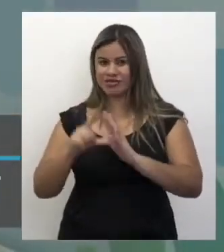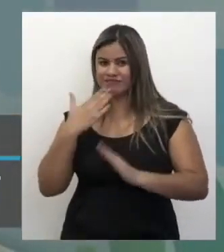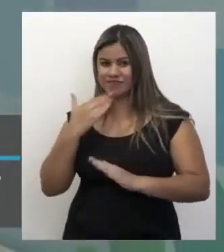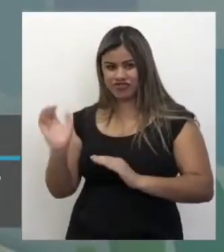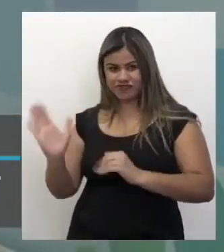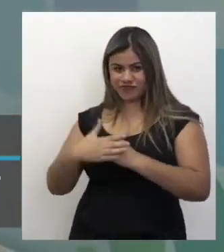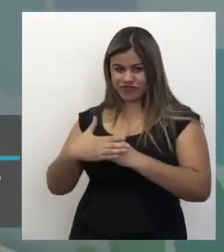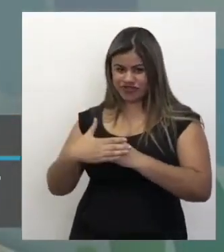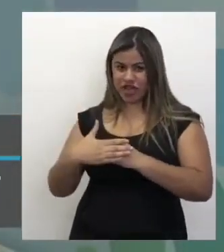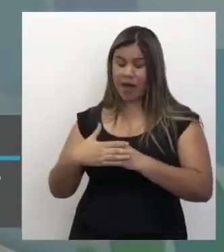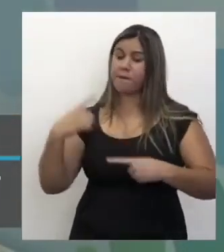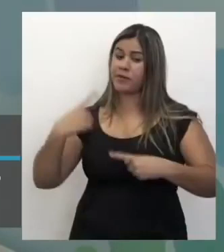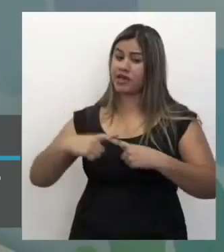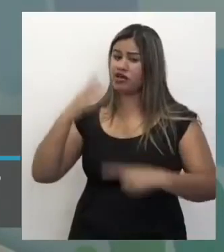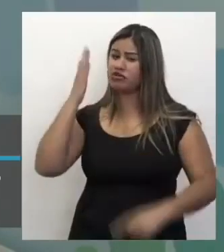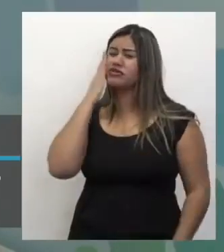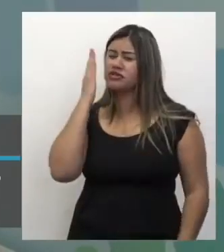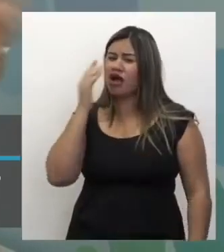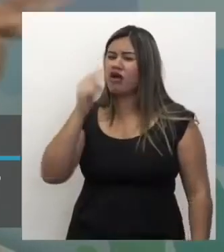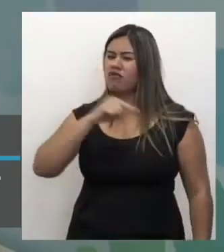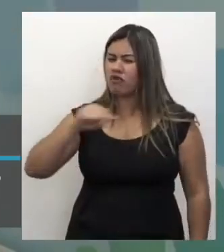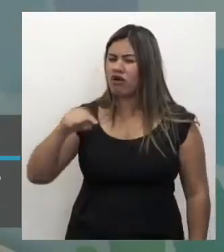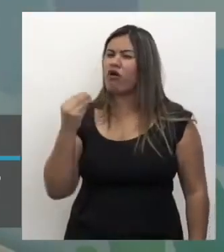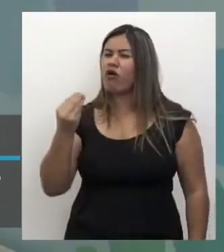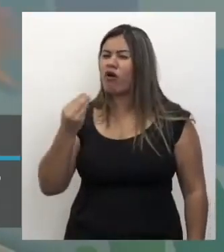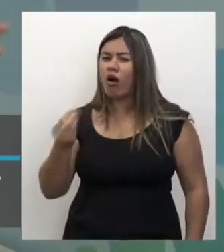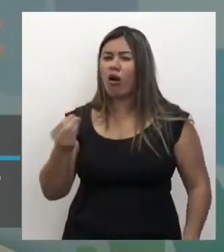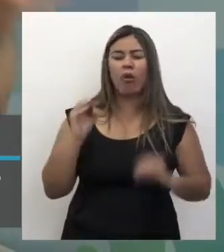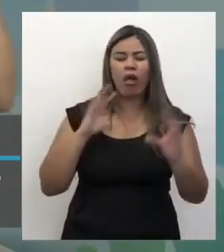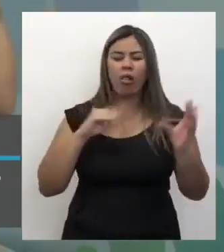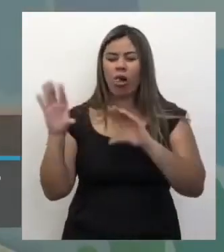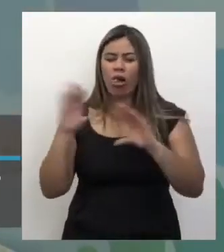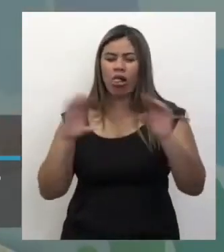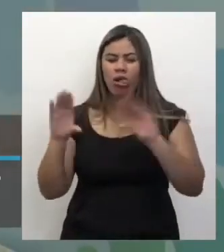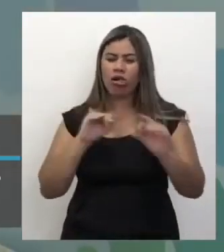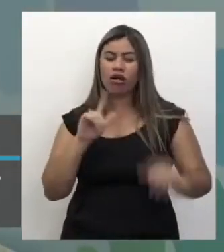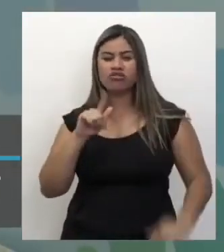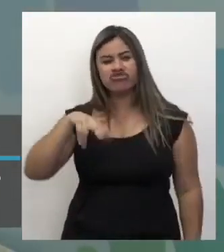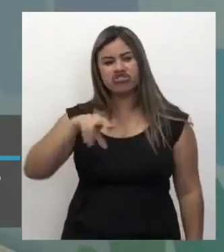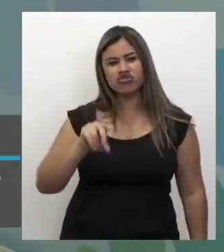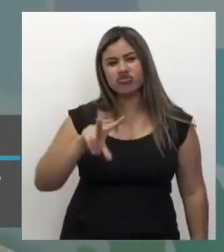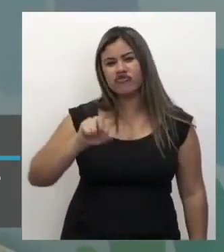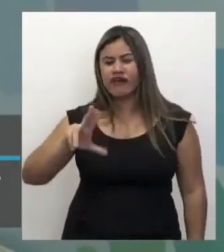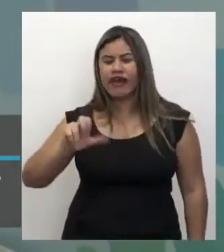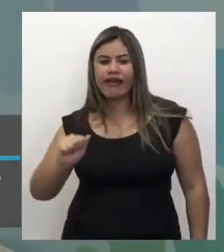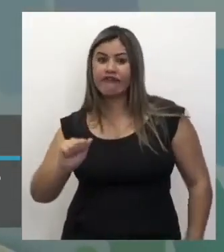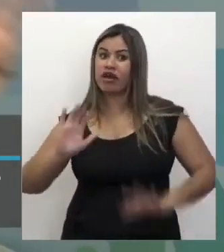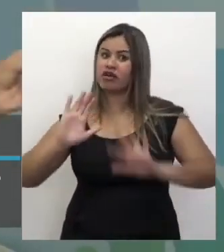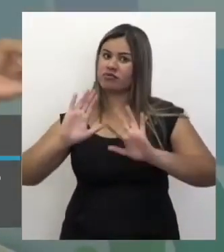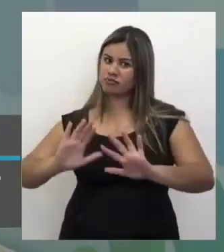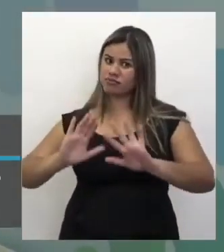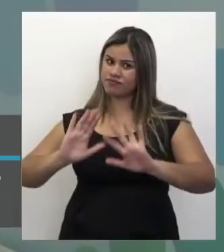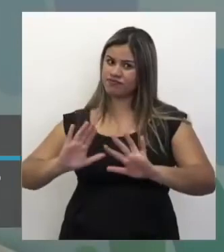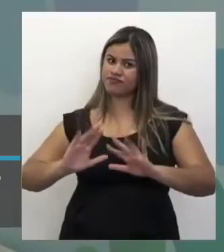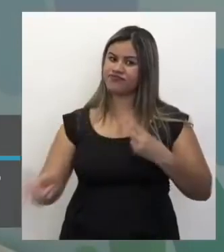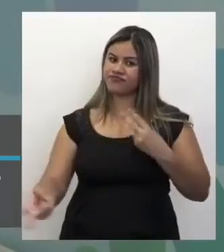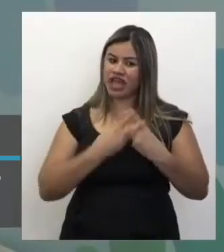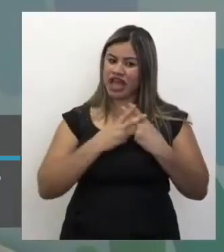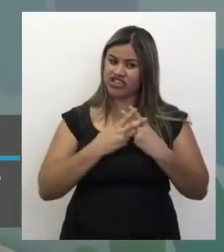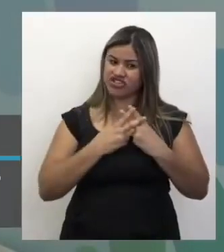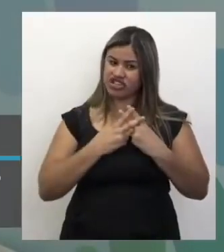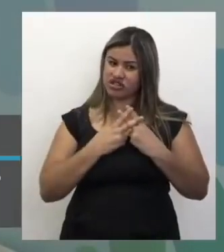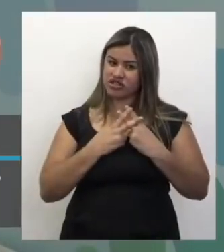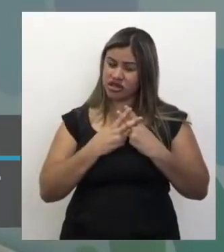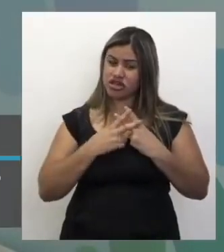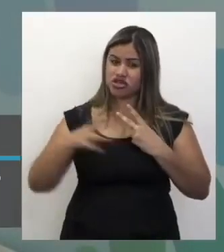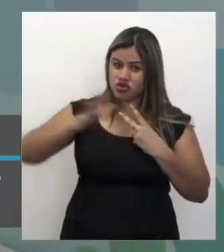porque eu sei que se deixasse aberto vocês iam ficar lá, mas a Genoveva... Gente, eu vou criar hashtag